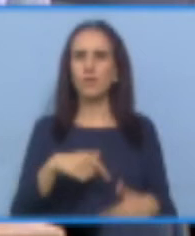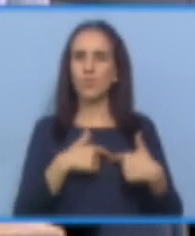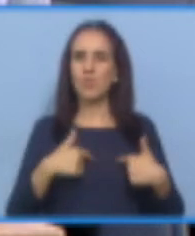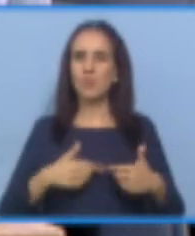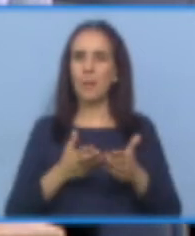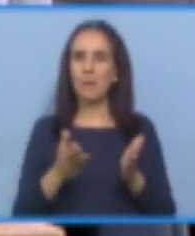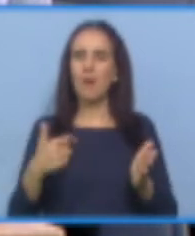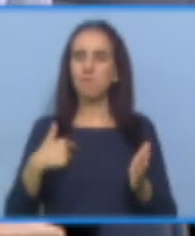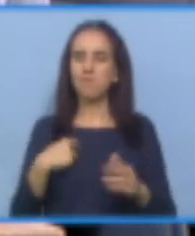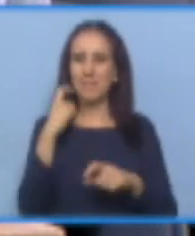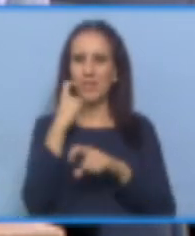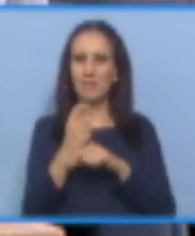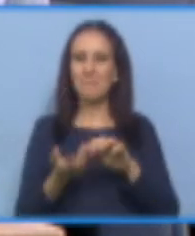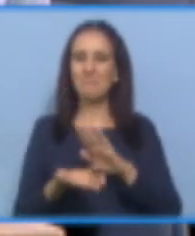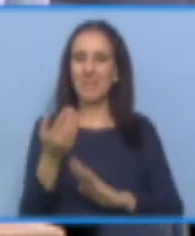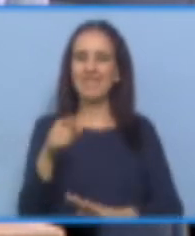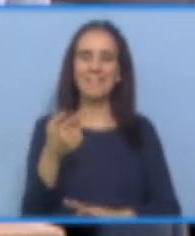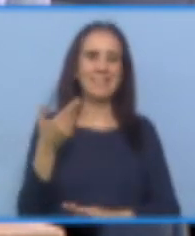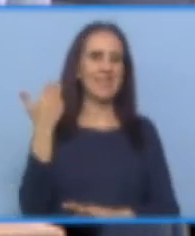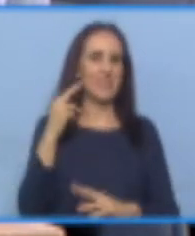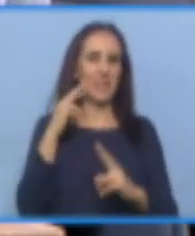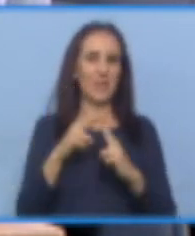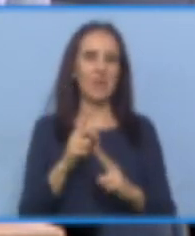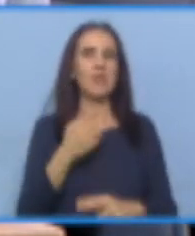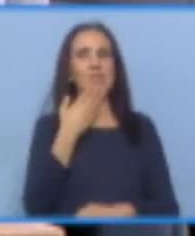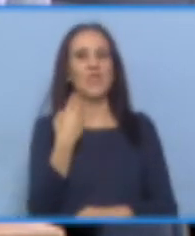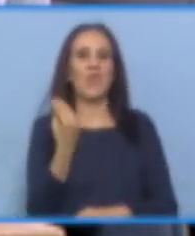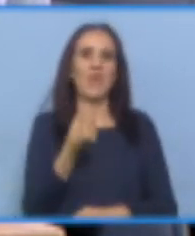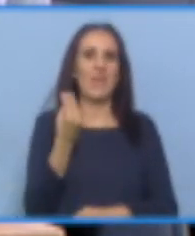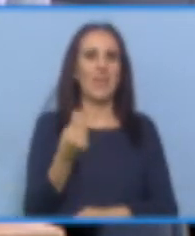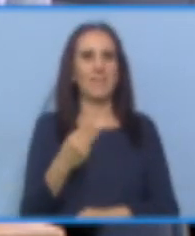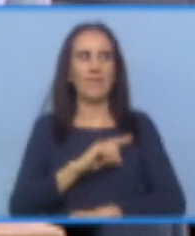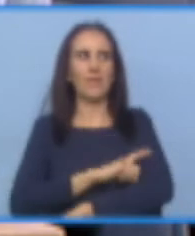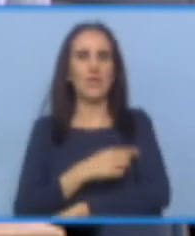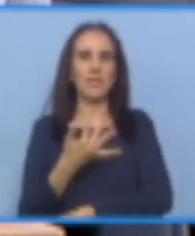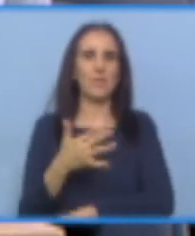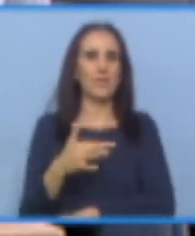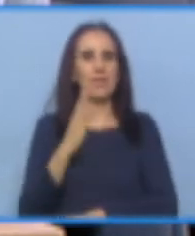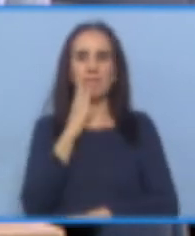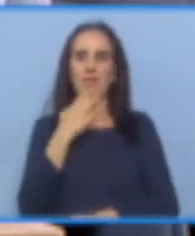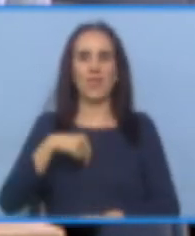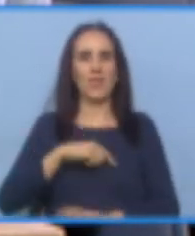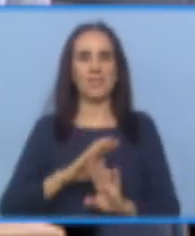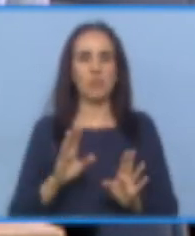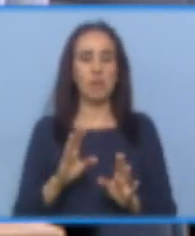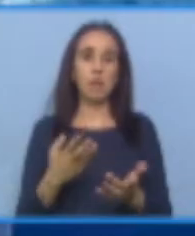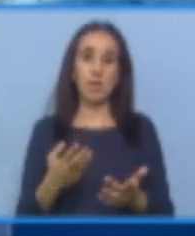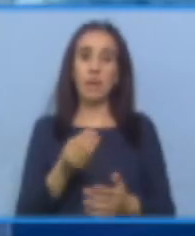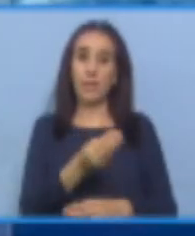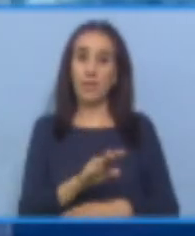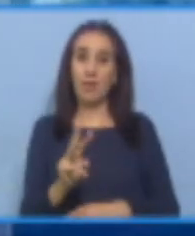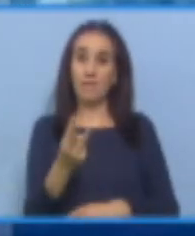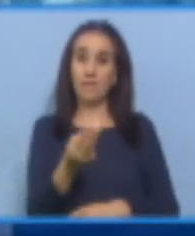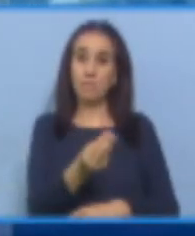pouco mais exigente desta vez do que outros encontros em que éramos jovens, cheios de força e só dependendo de nós próprios, não é? Levamos 3